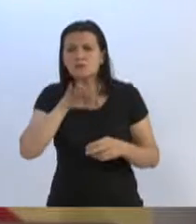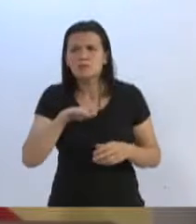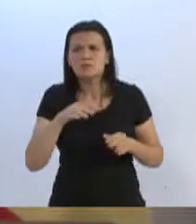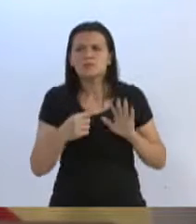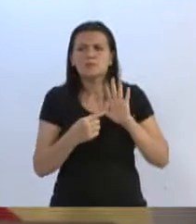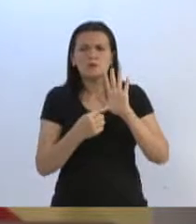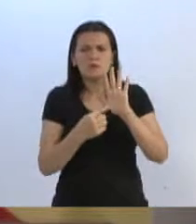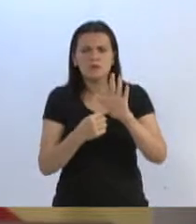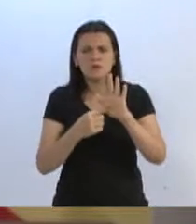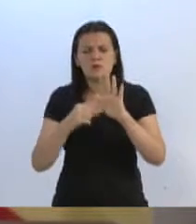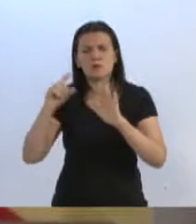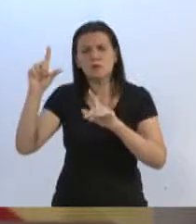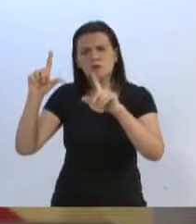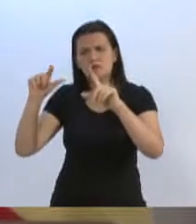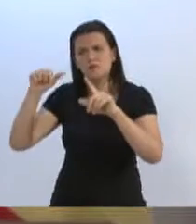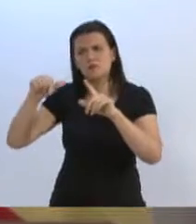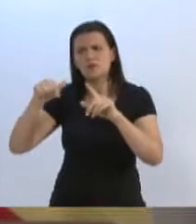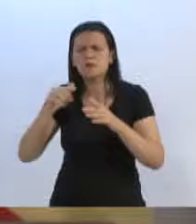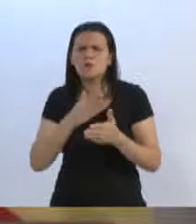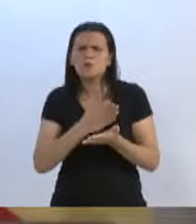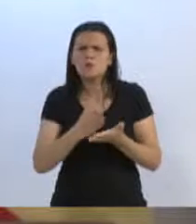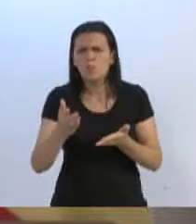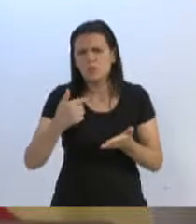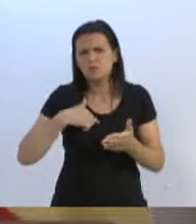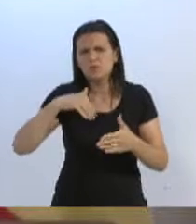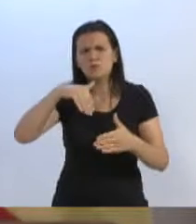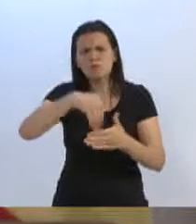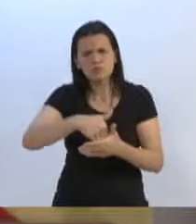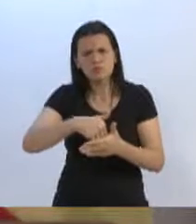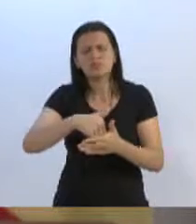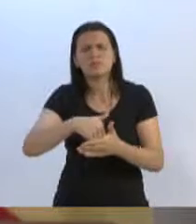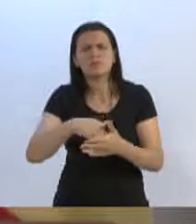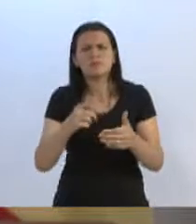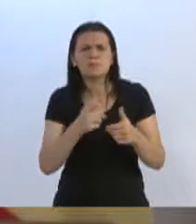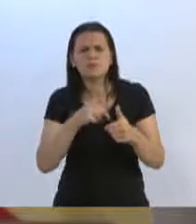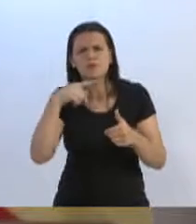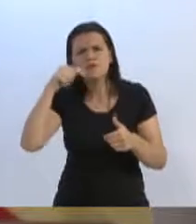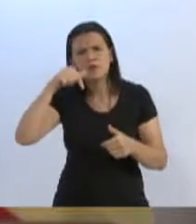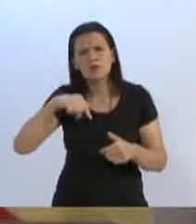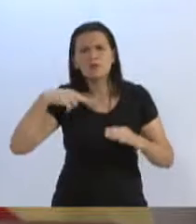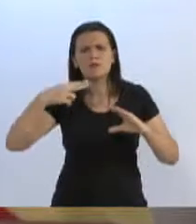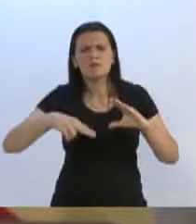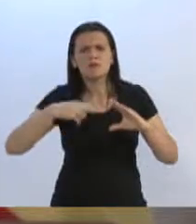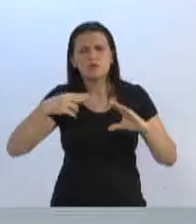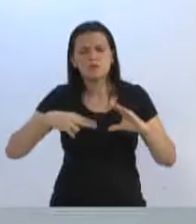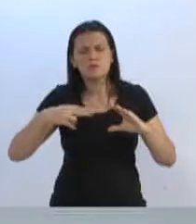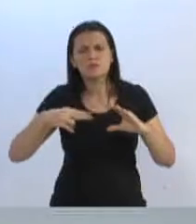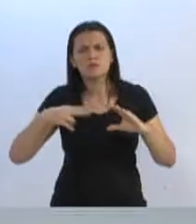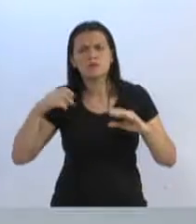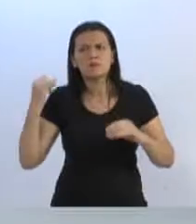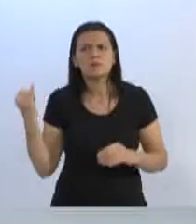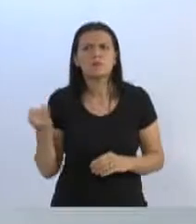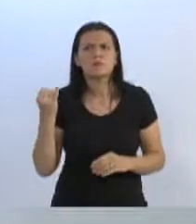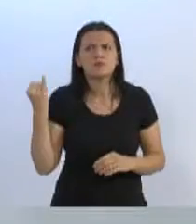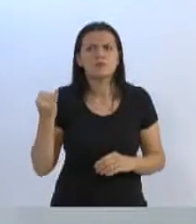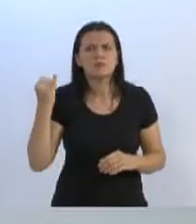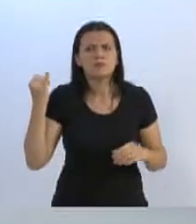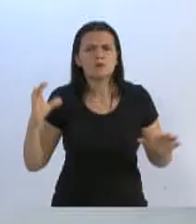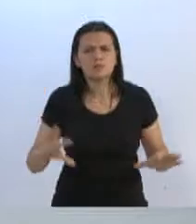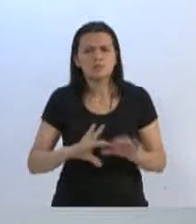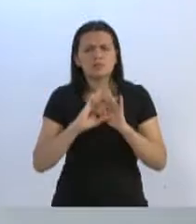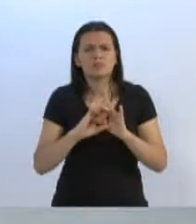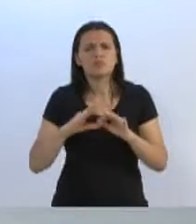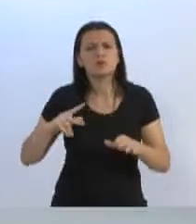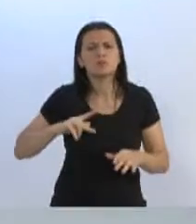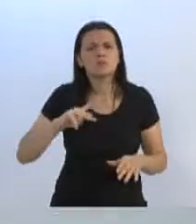mostrar aqui para a TV Legislativa, desde o início do mandato, desde a primeira fala, na verdade, minha aqui na Câmara de Vereadores, falando da importância de parcerias